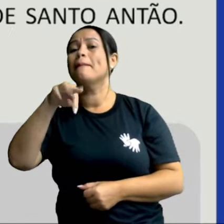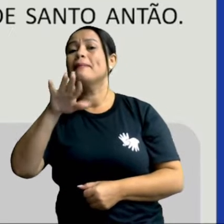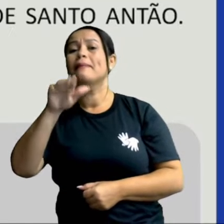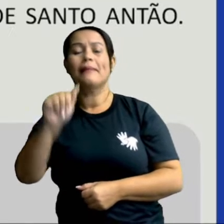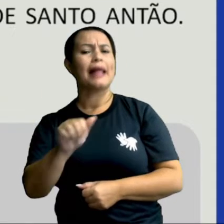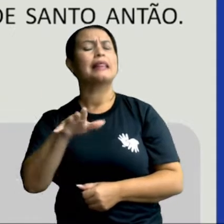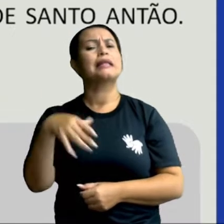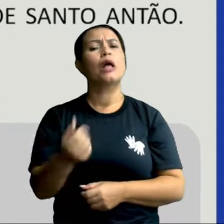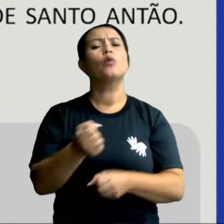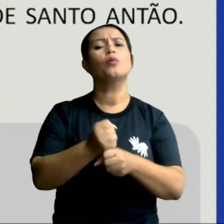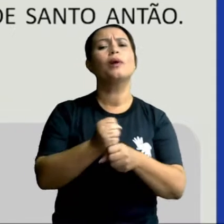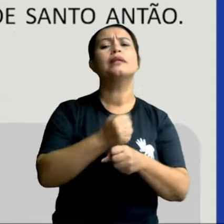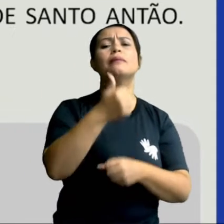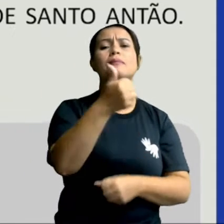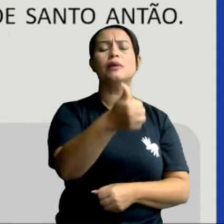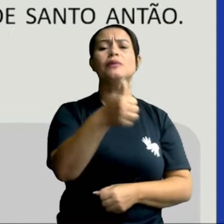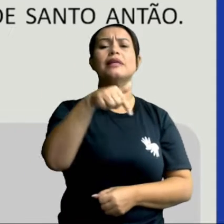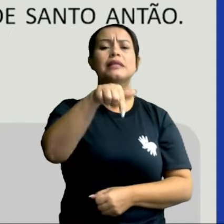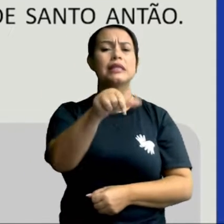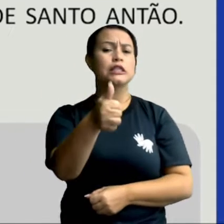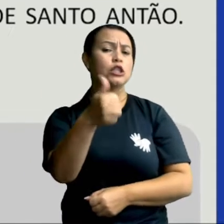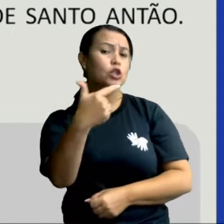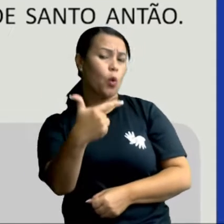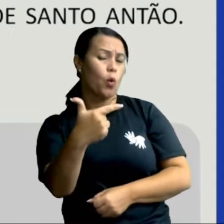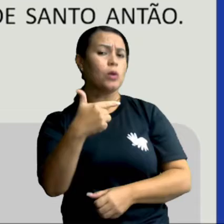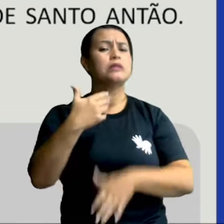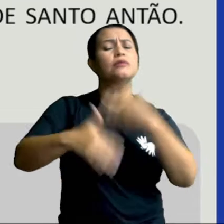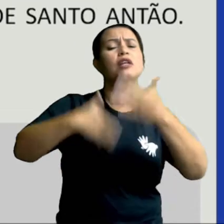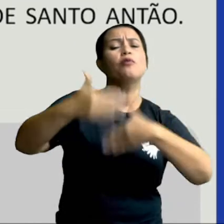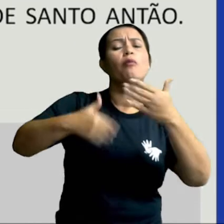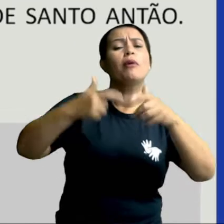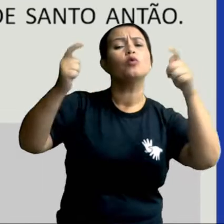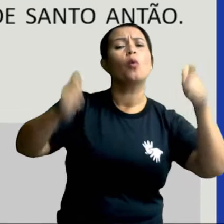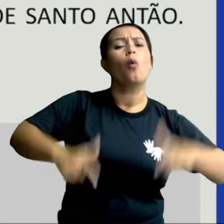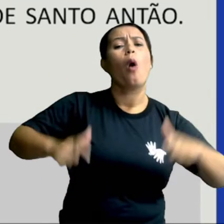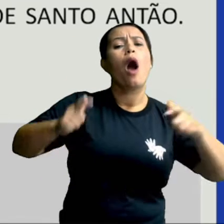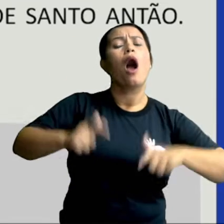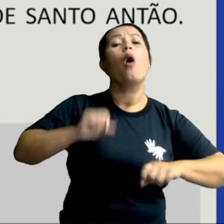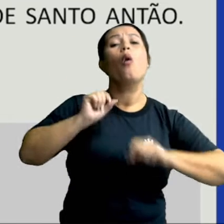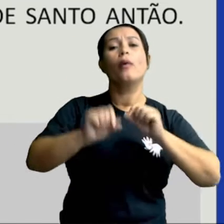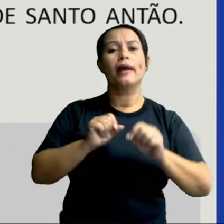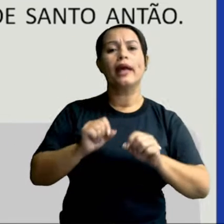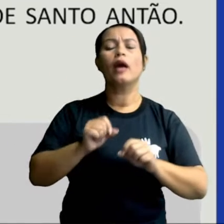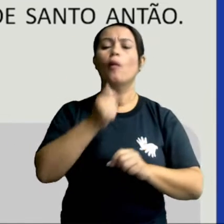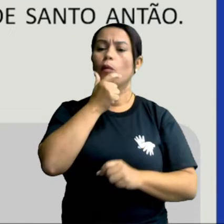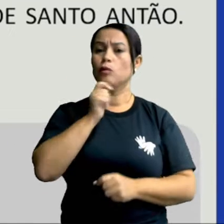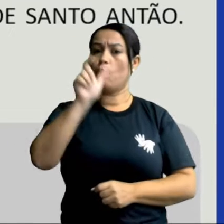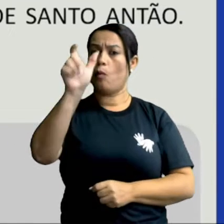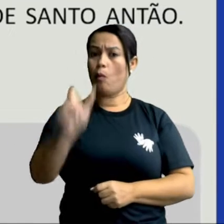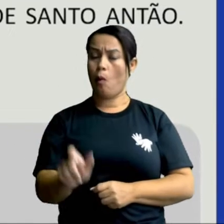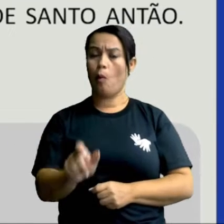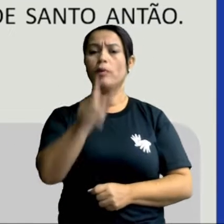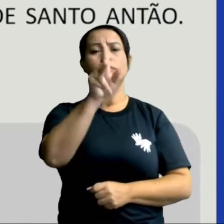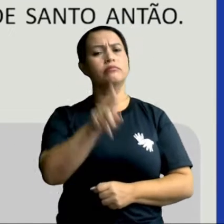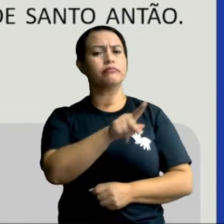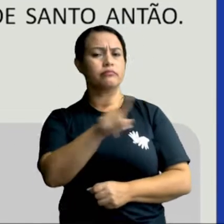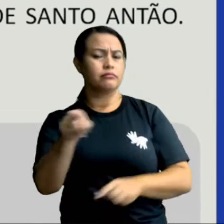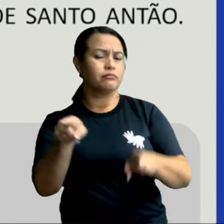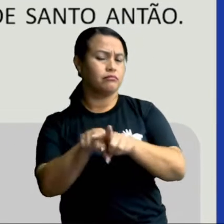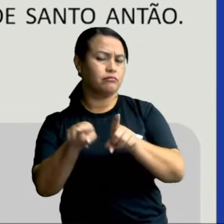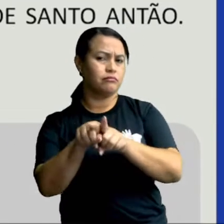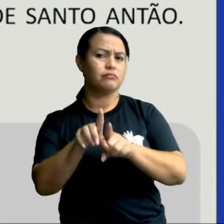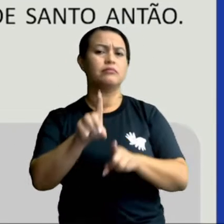E em 1712, o desenvolvimento local fez com que o diocesano Dom Manuel Álvares da